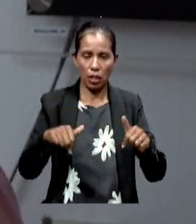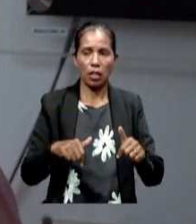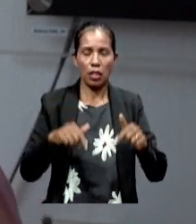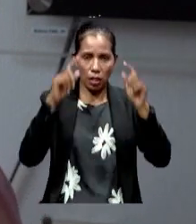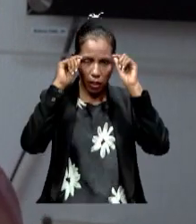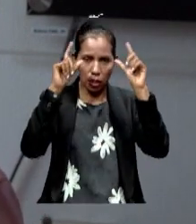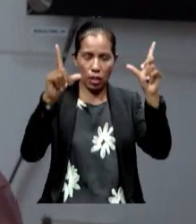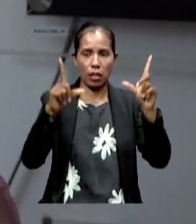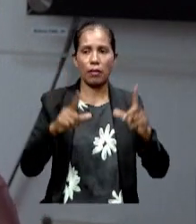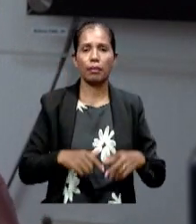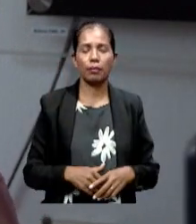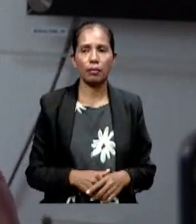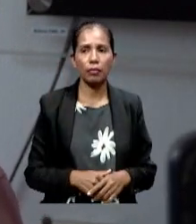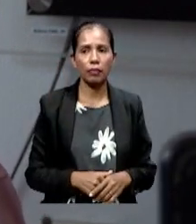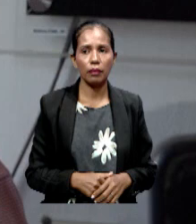E a Dile, e a Timor-Leste.